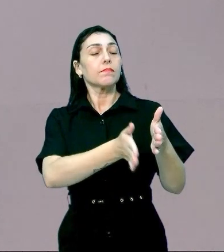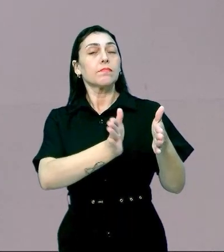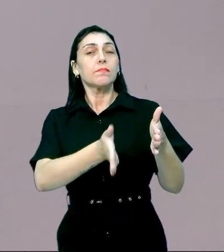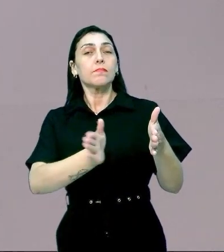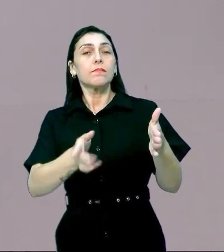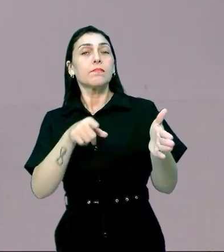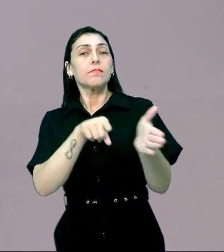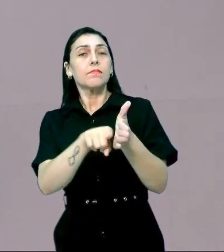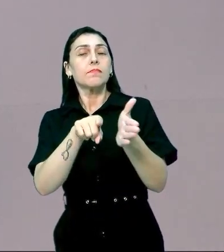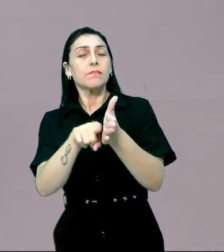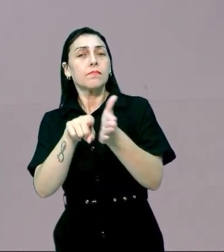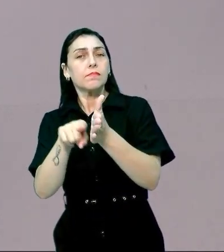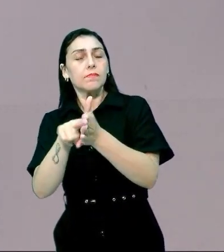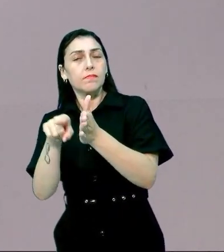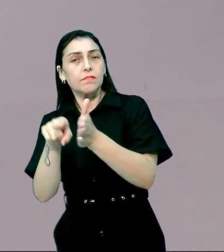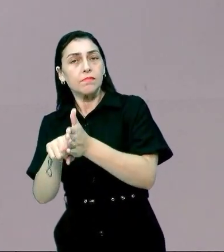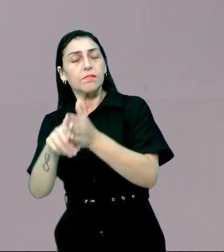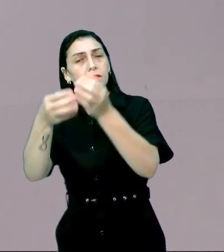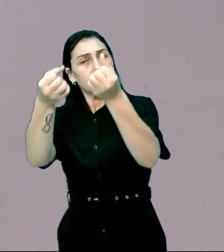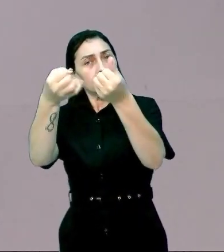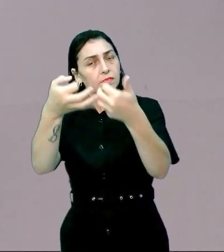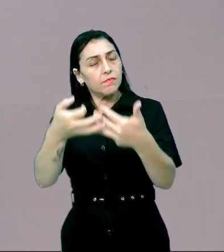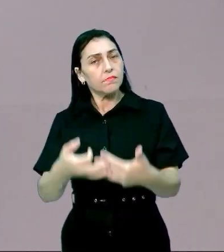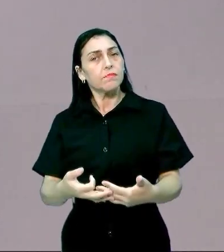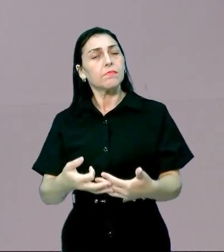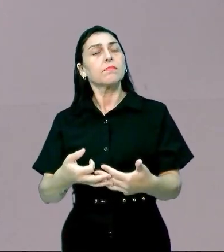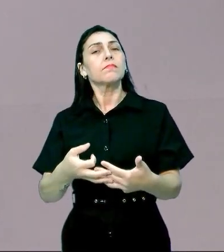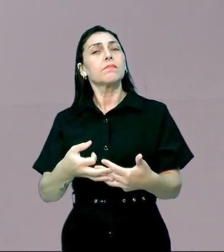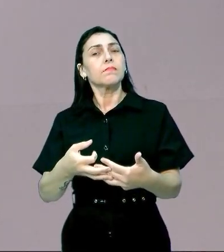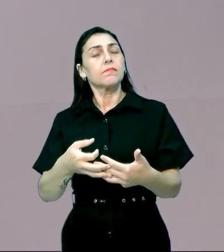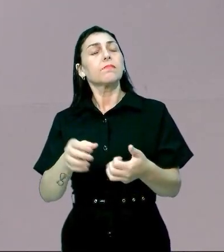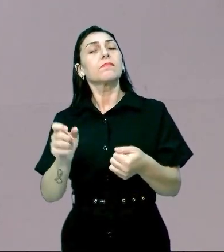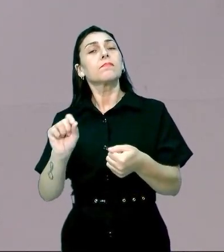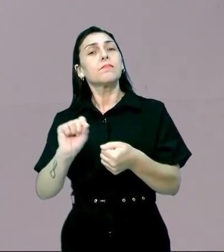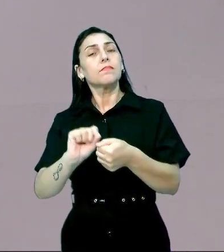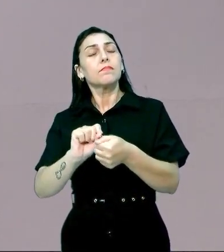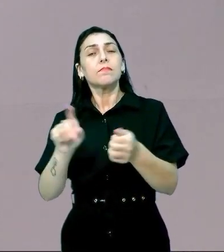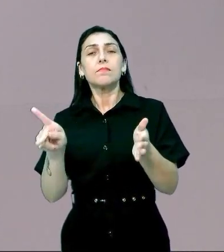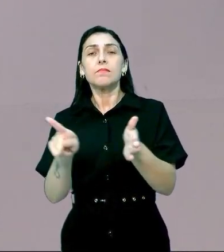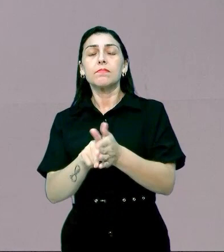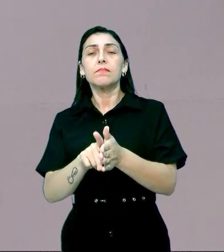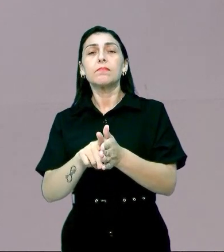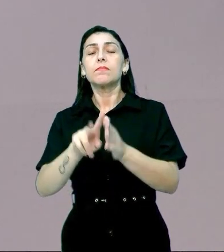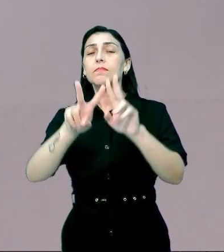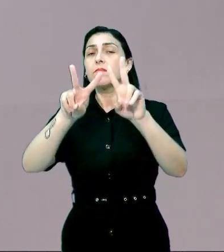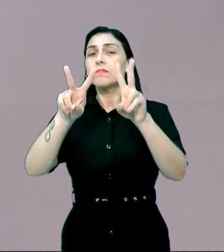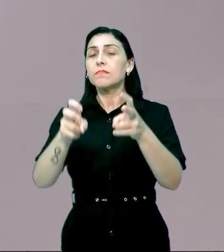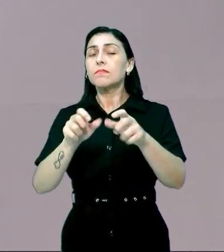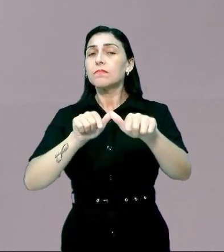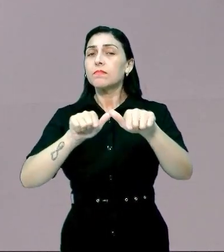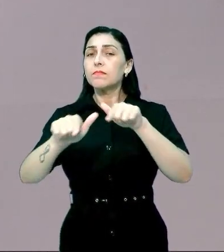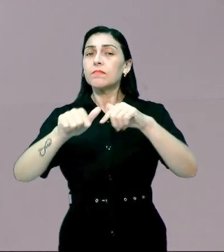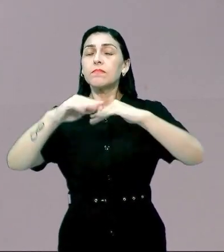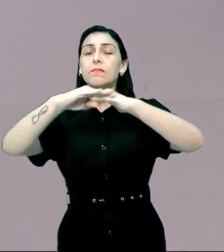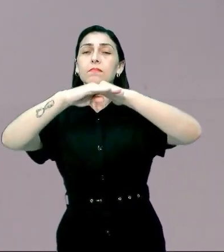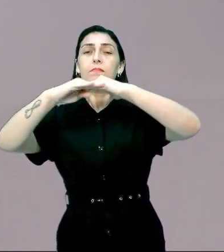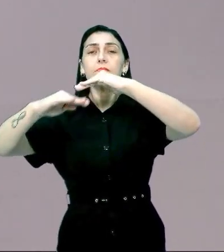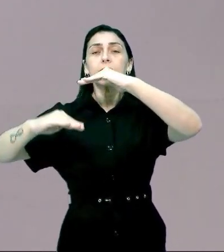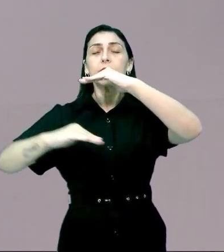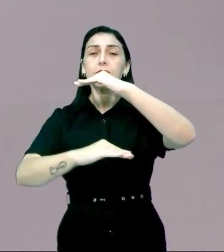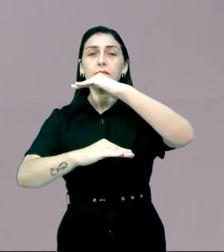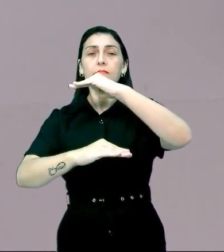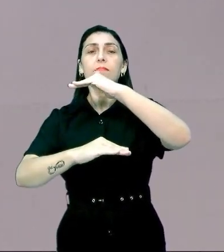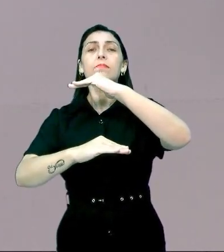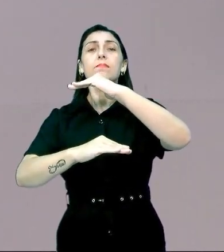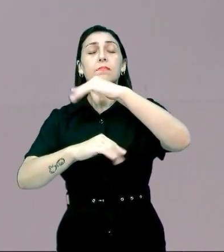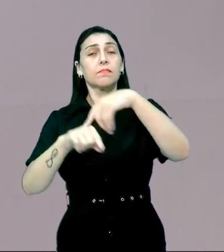de questões, uma sequência de explicações que vão estar voltadas ao seguinte tema: trabalho e